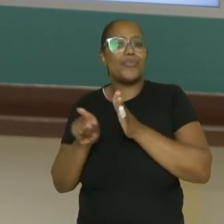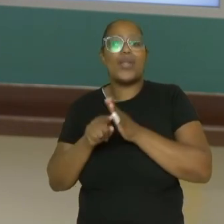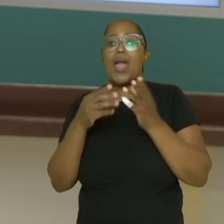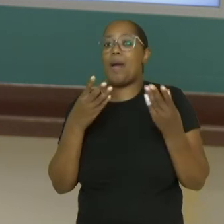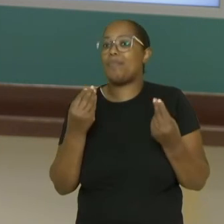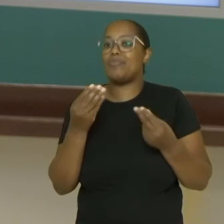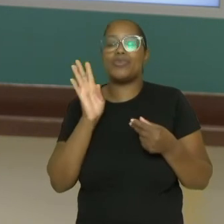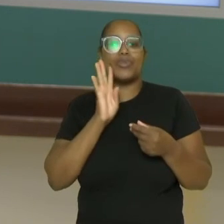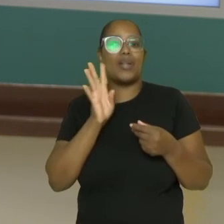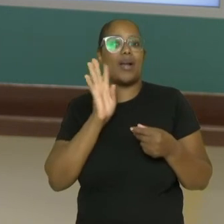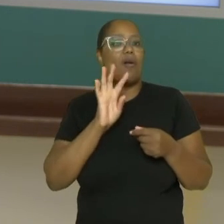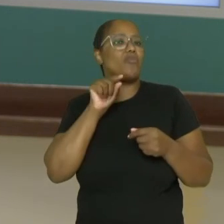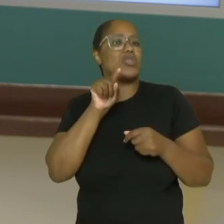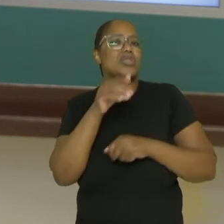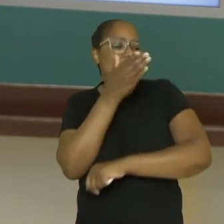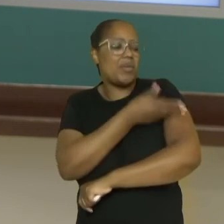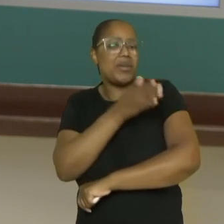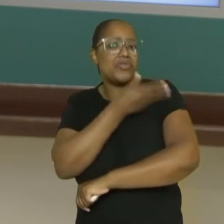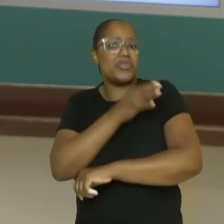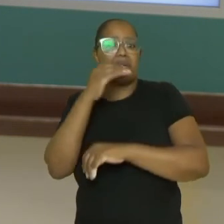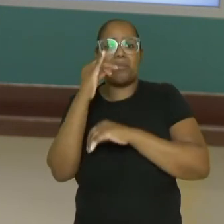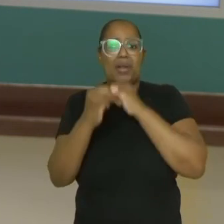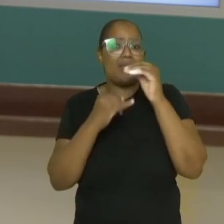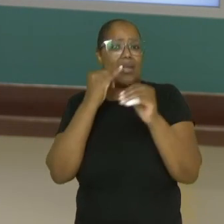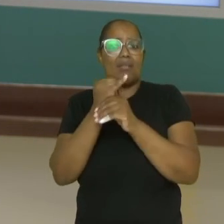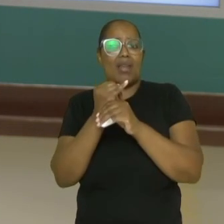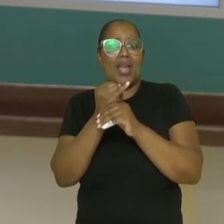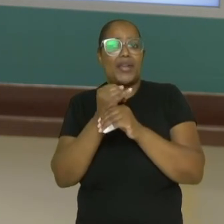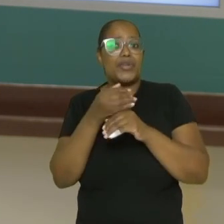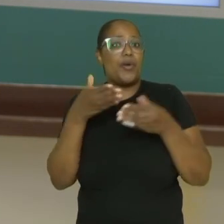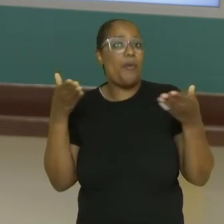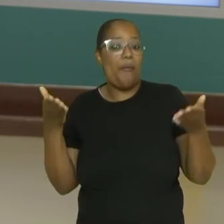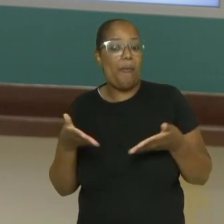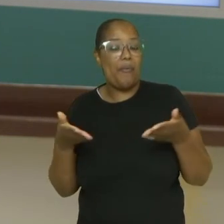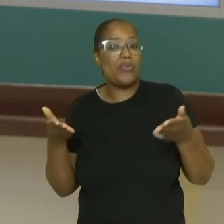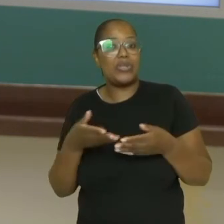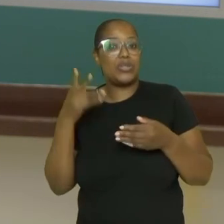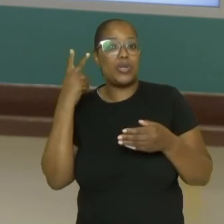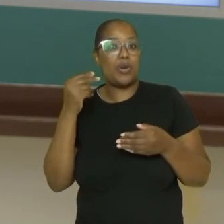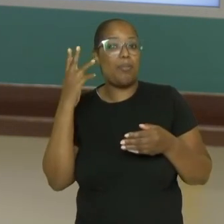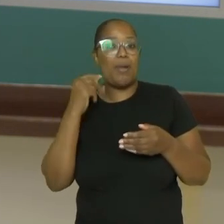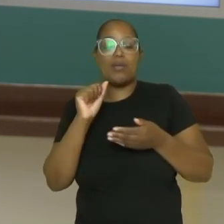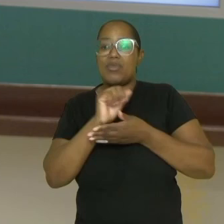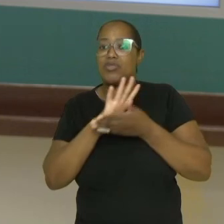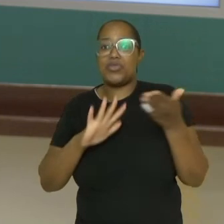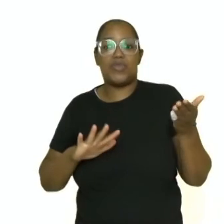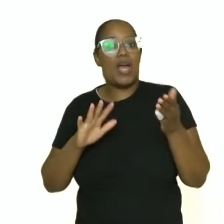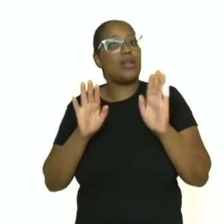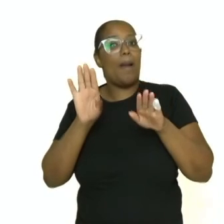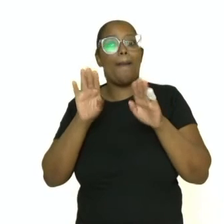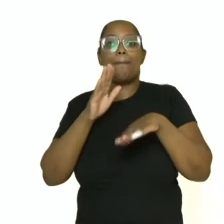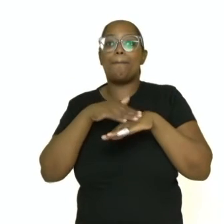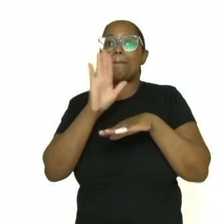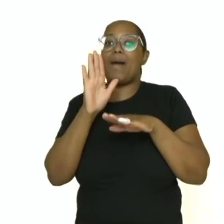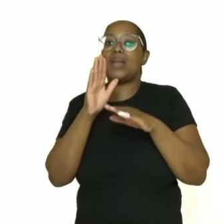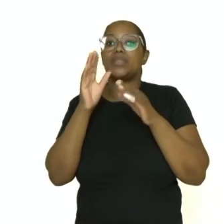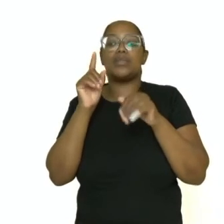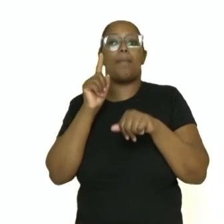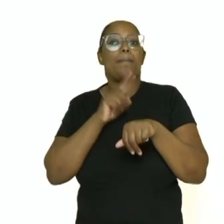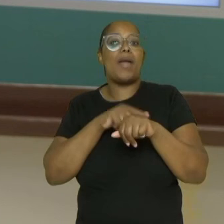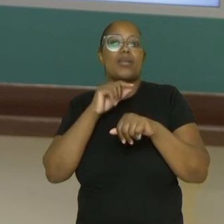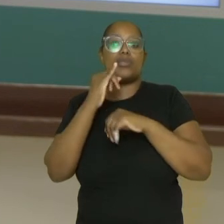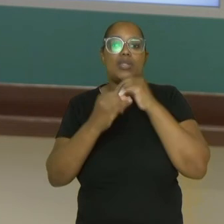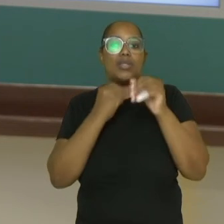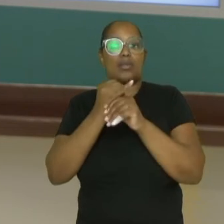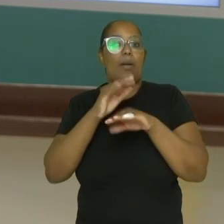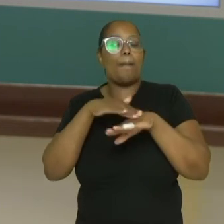você pratica ali virtualmente também, né? Realiza uma espécie de tarefa, mas de forma virtual. Então mais um tempinho para você